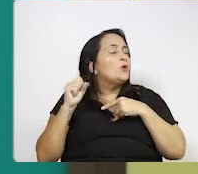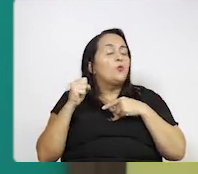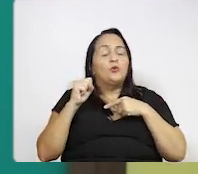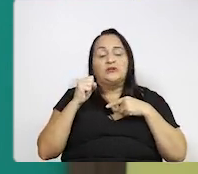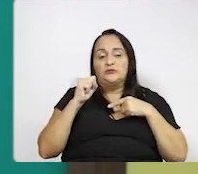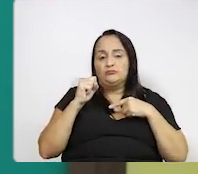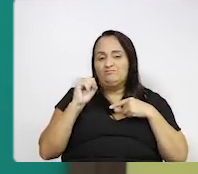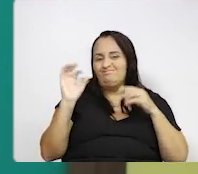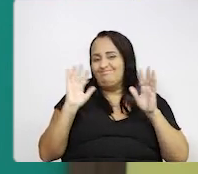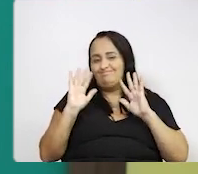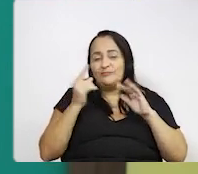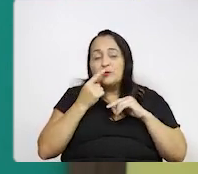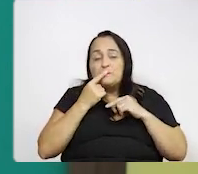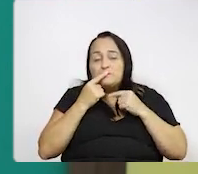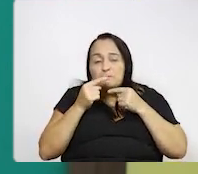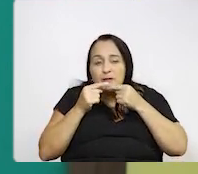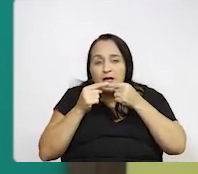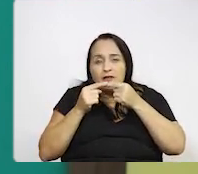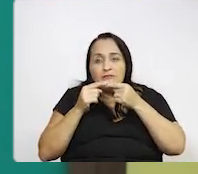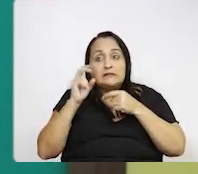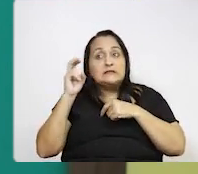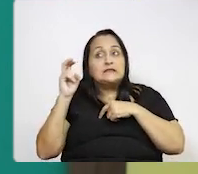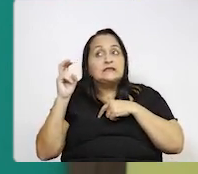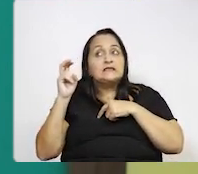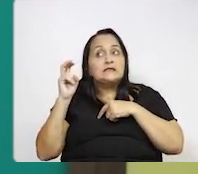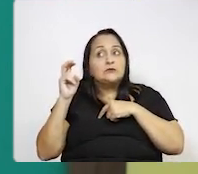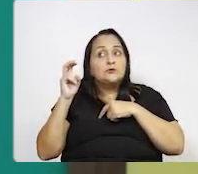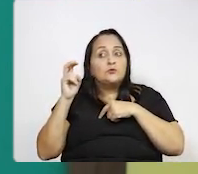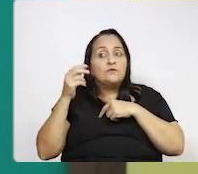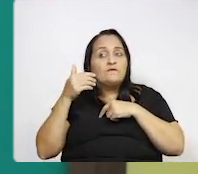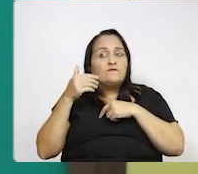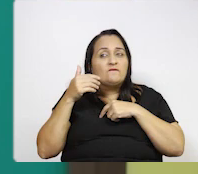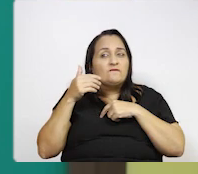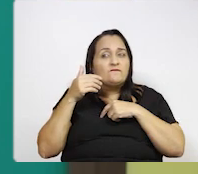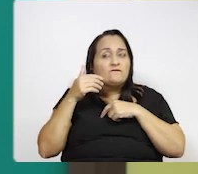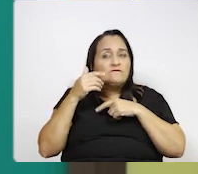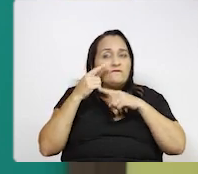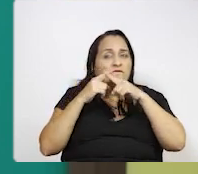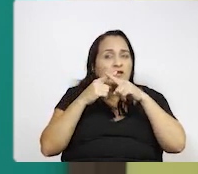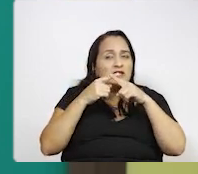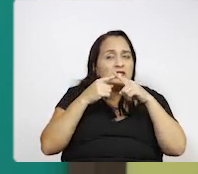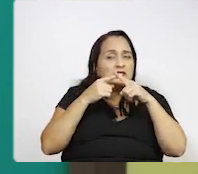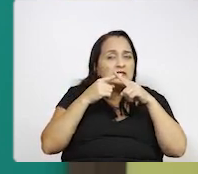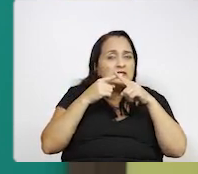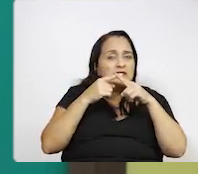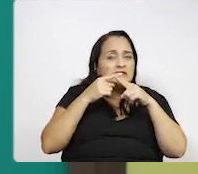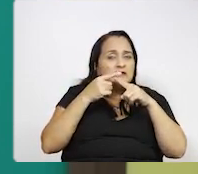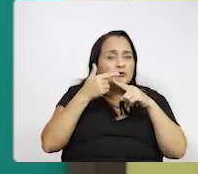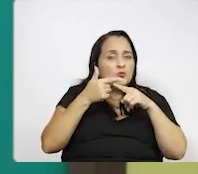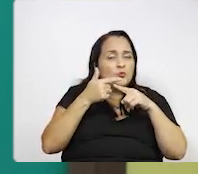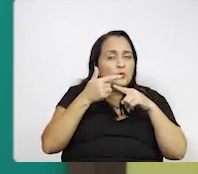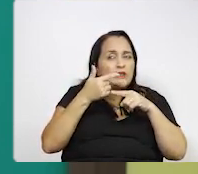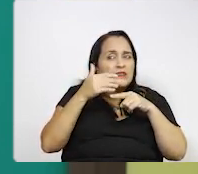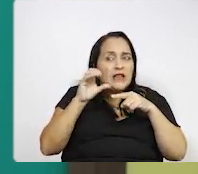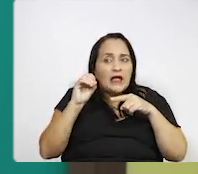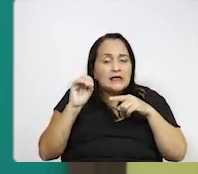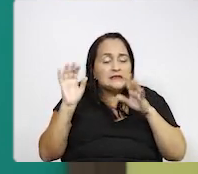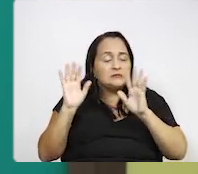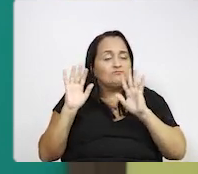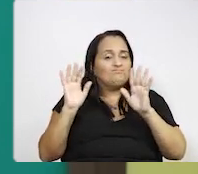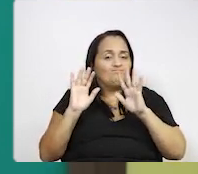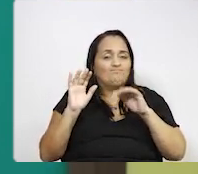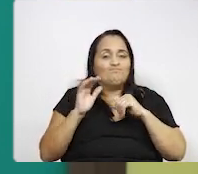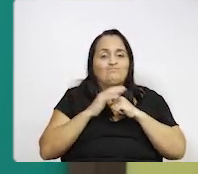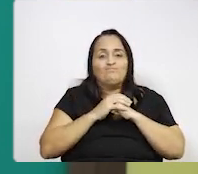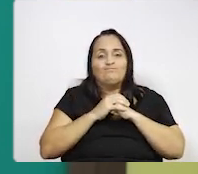aqui vezes 2 dá 8. Chegou perto, mas não. 5, 10. Não dá. 6.